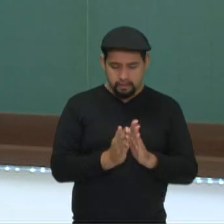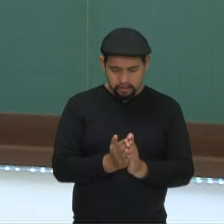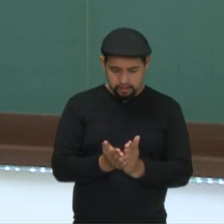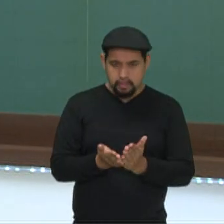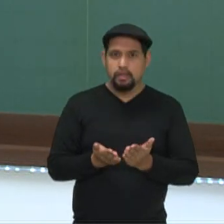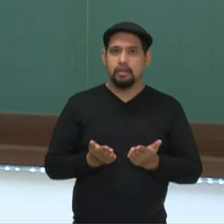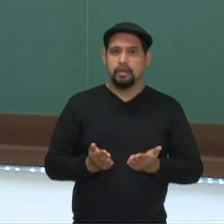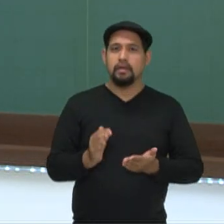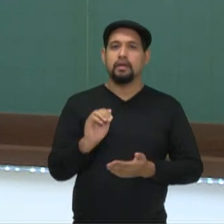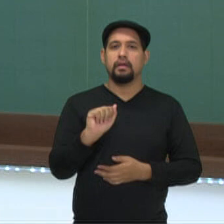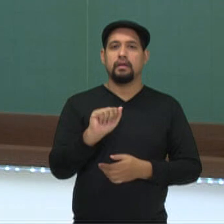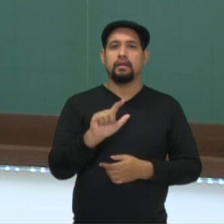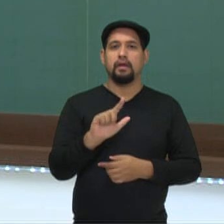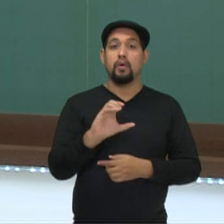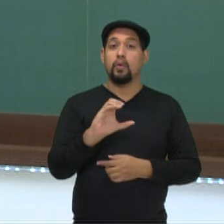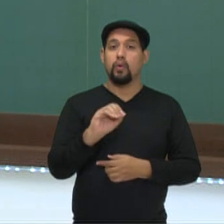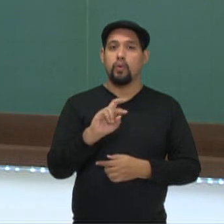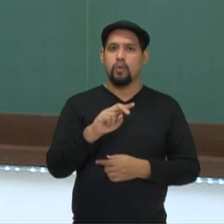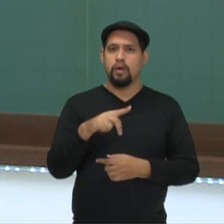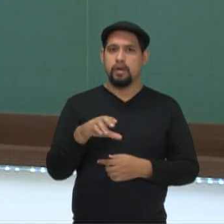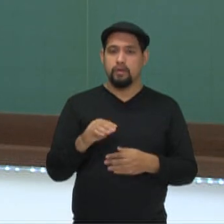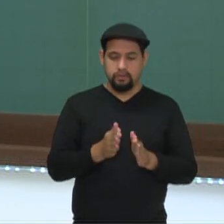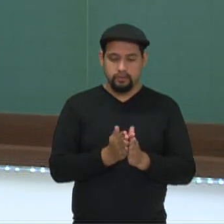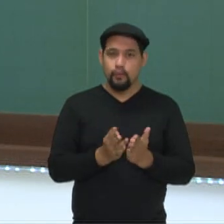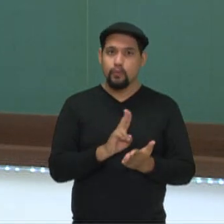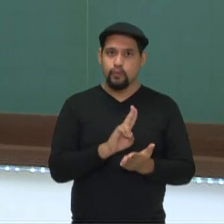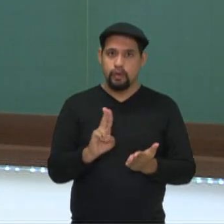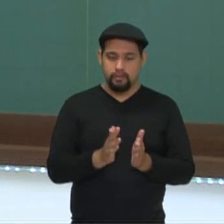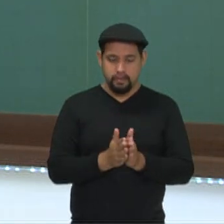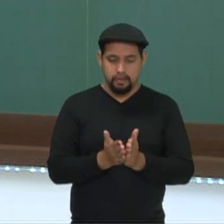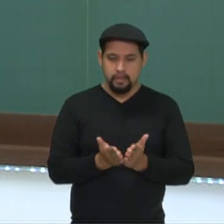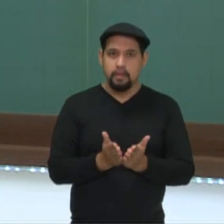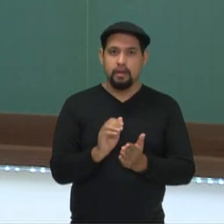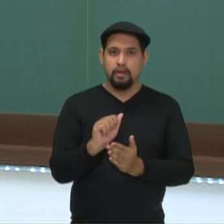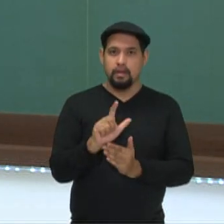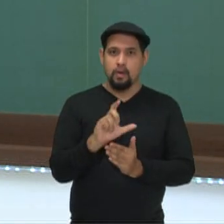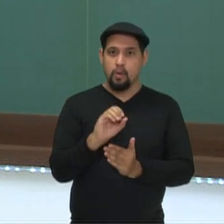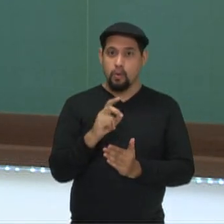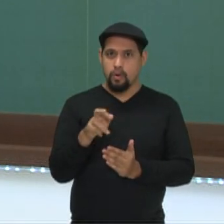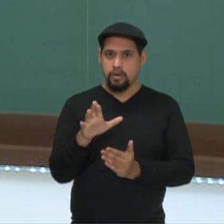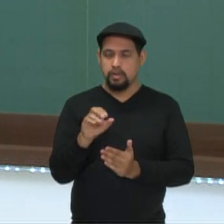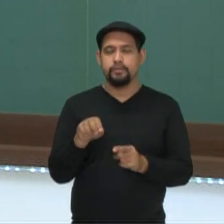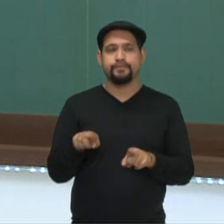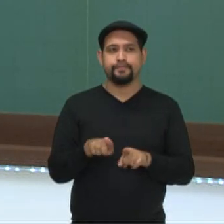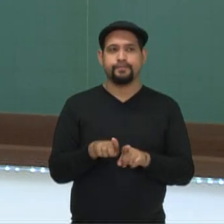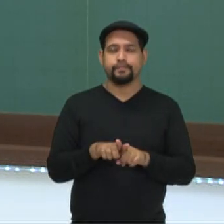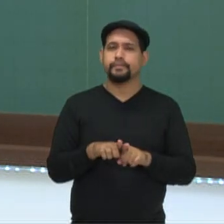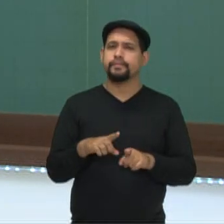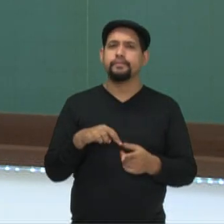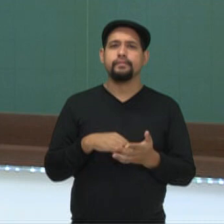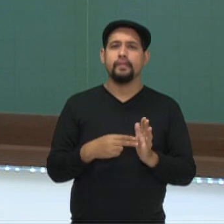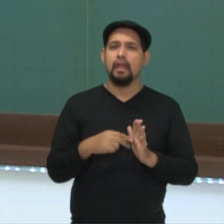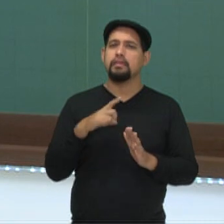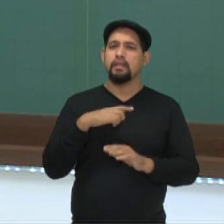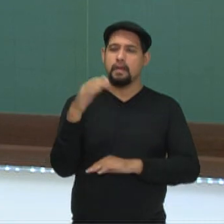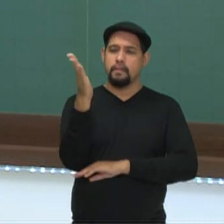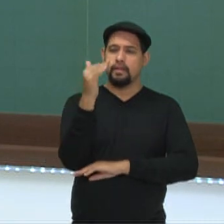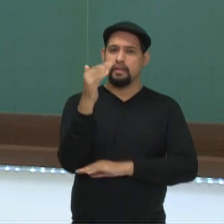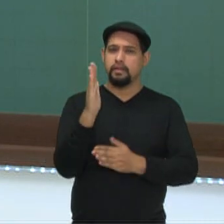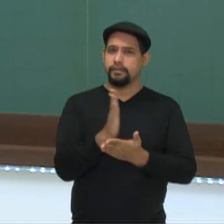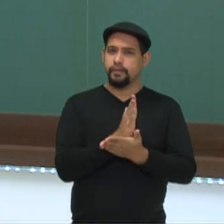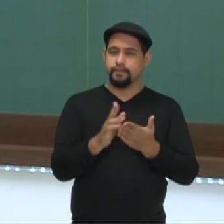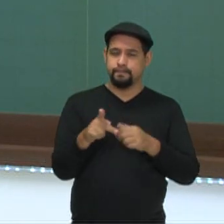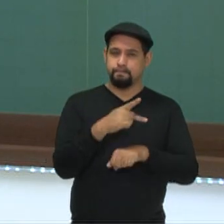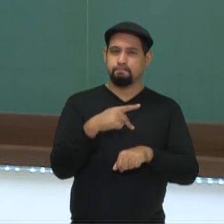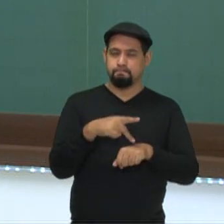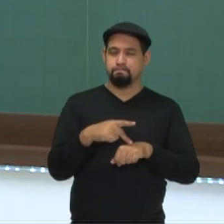hilal, mas a gente acaba reconhecendo o islamismo pelas mesquitas e pela lua crescente, que inclusive está na bandeira de alguns países